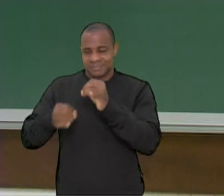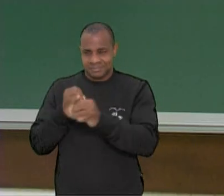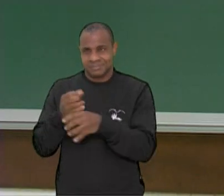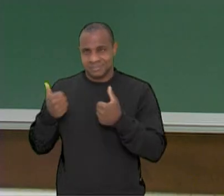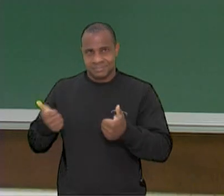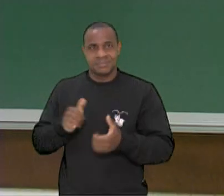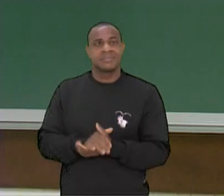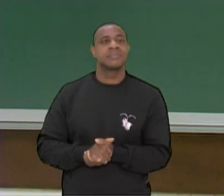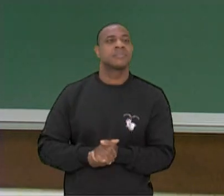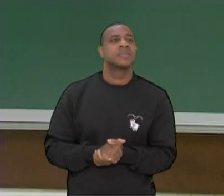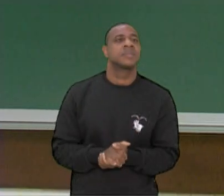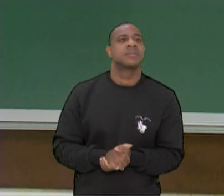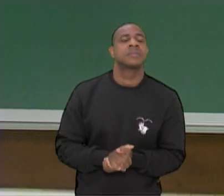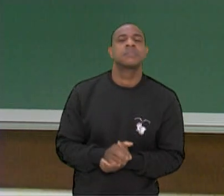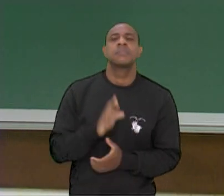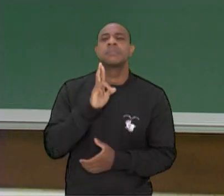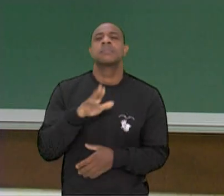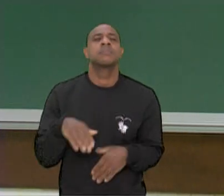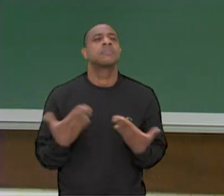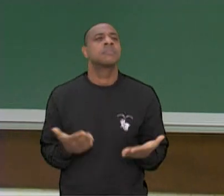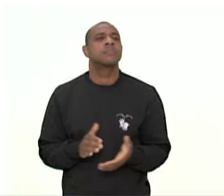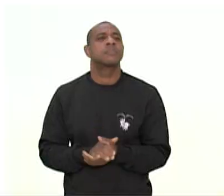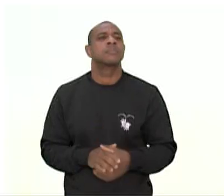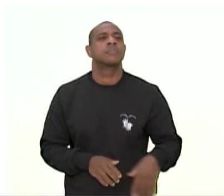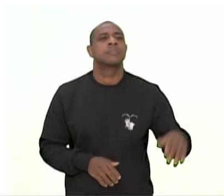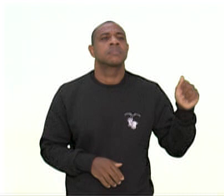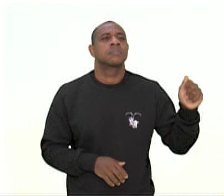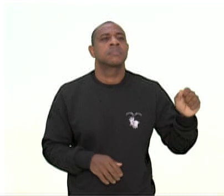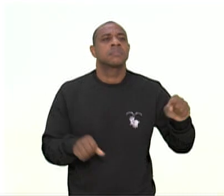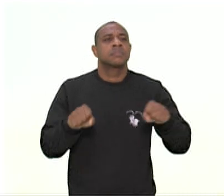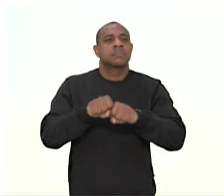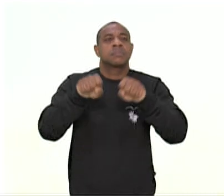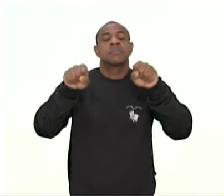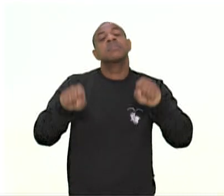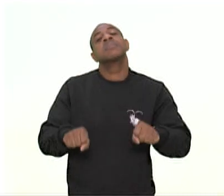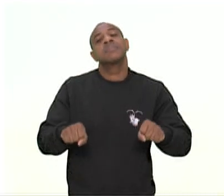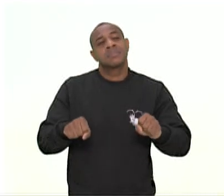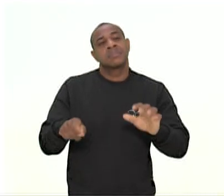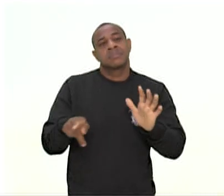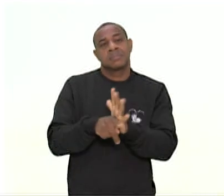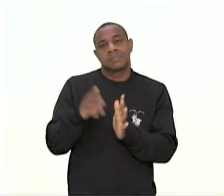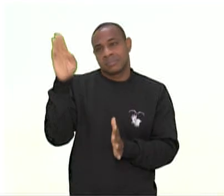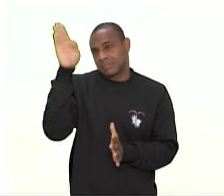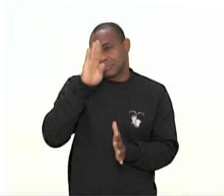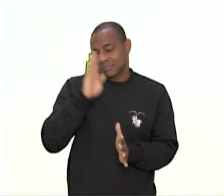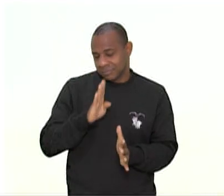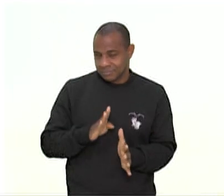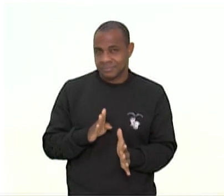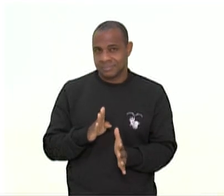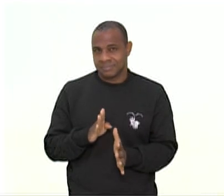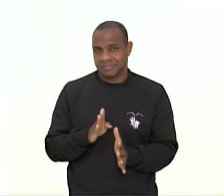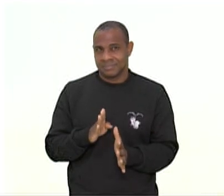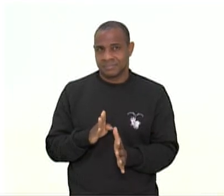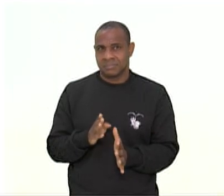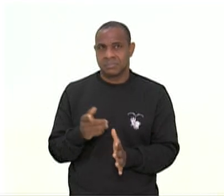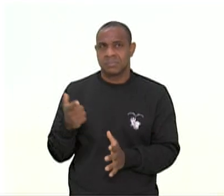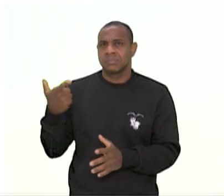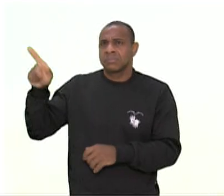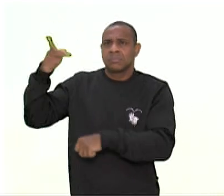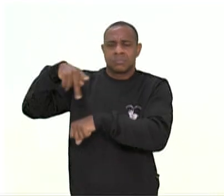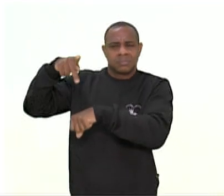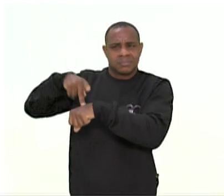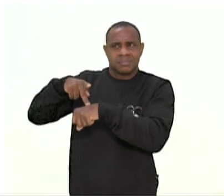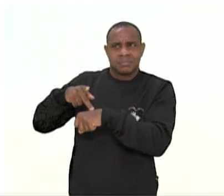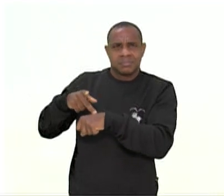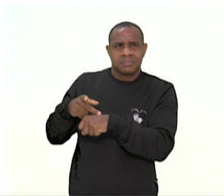então? Ele critica o sistema e a submissão brasileira aos outros